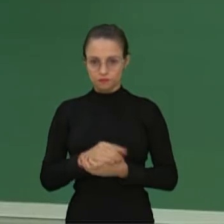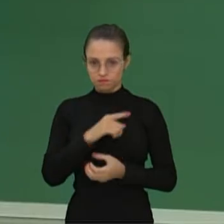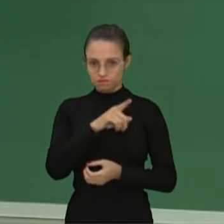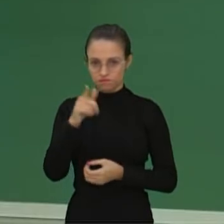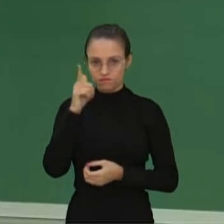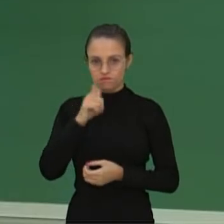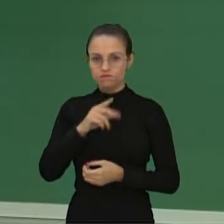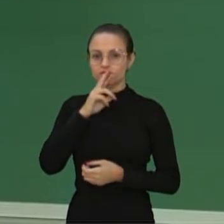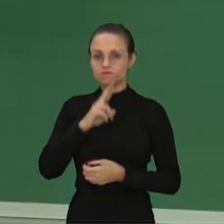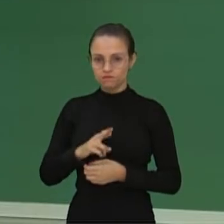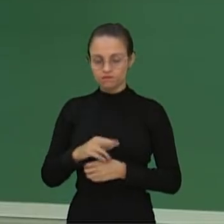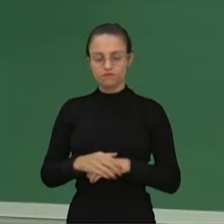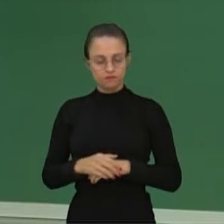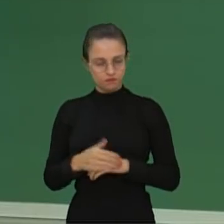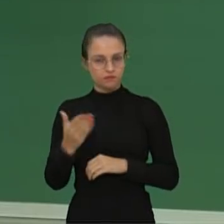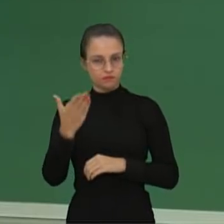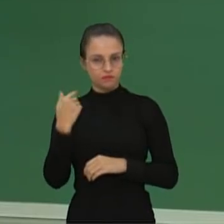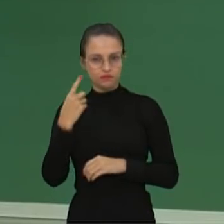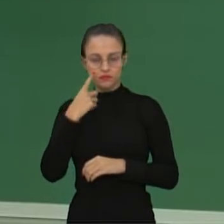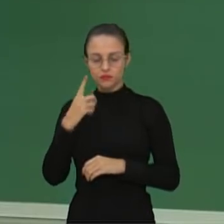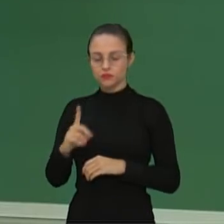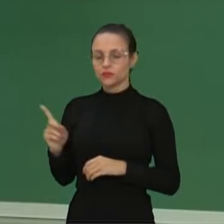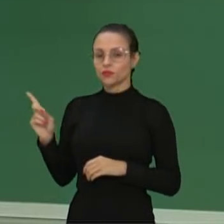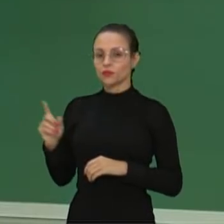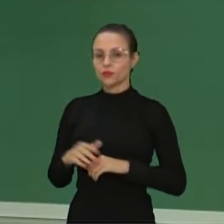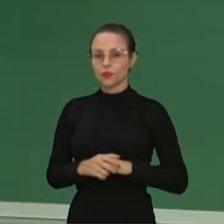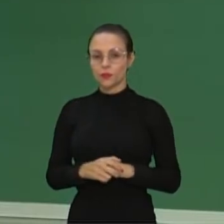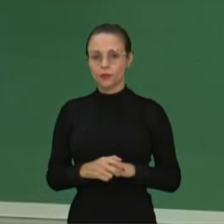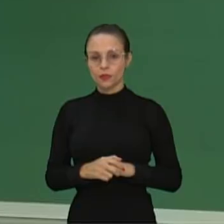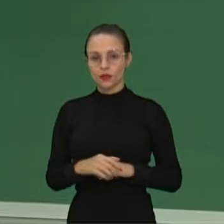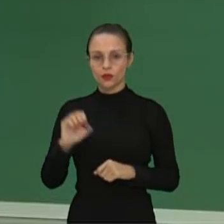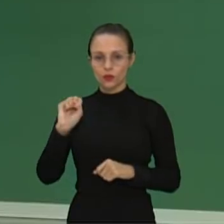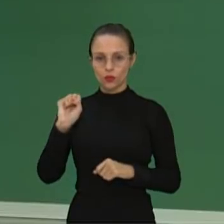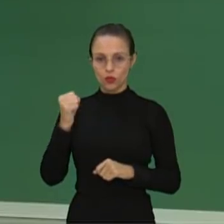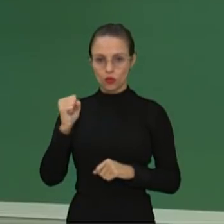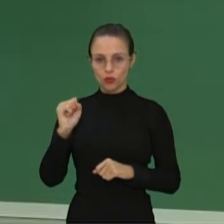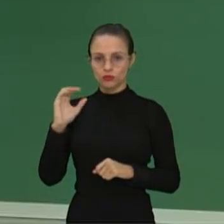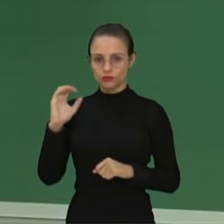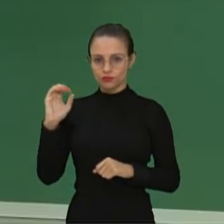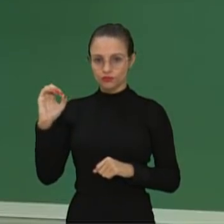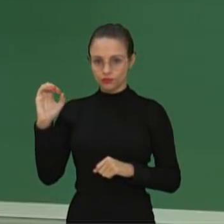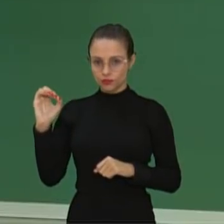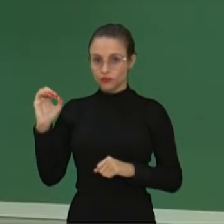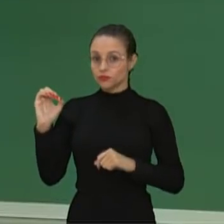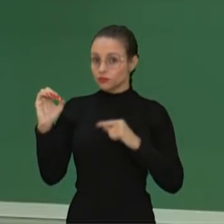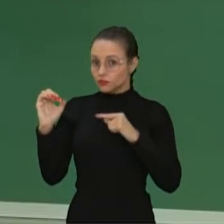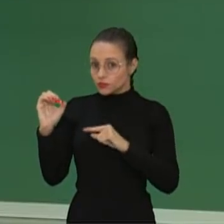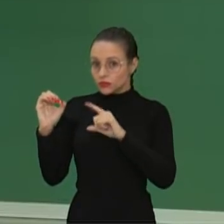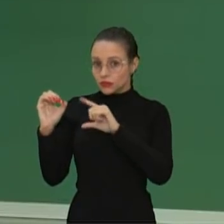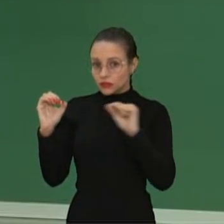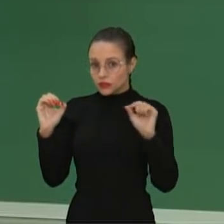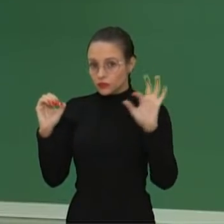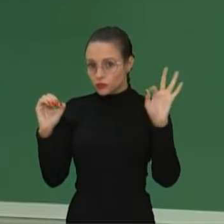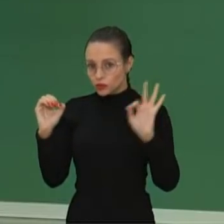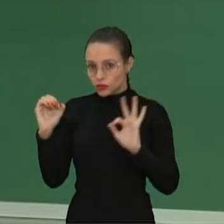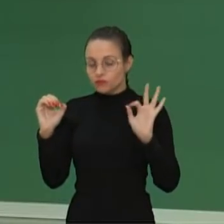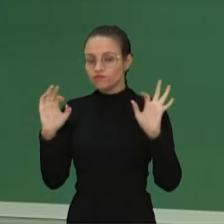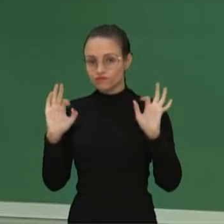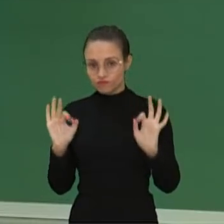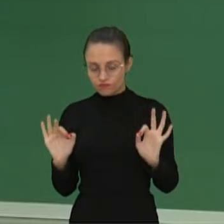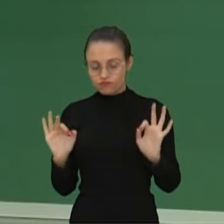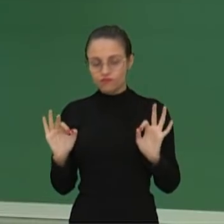Conseguiram resolver? Vamos lá, com calma. Então, 8.000 é o nosso 100%, somando os 3 funcionários,